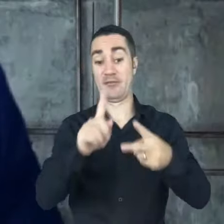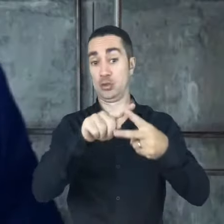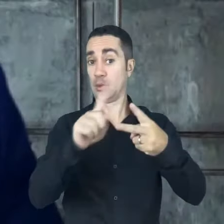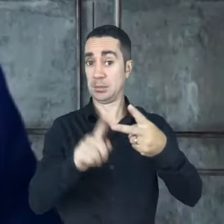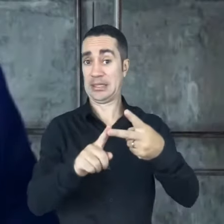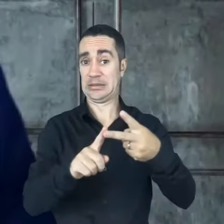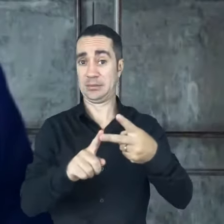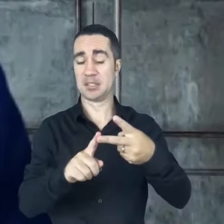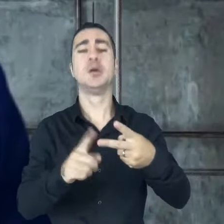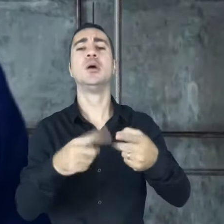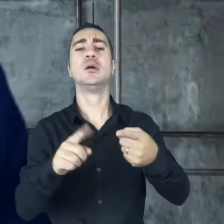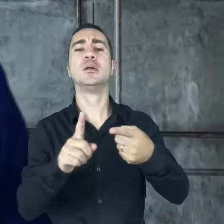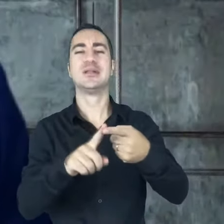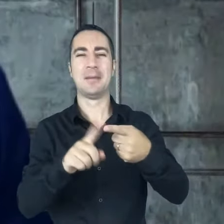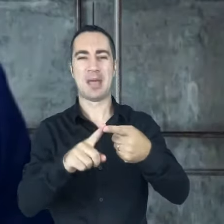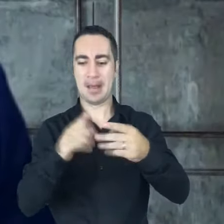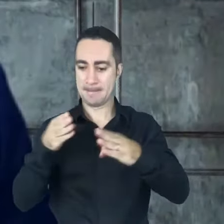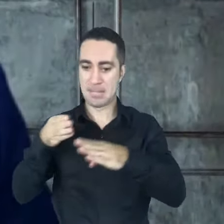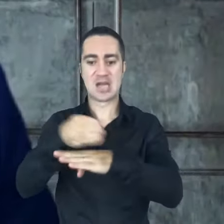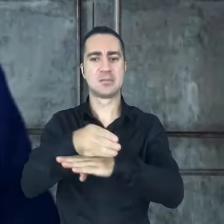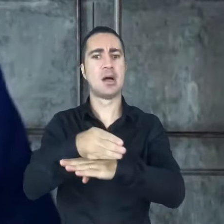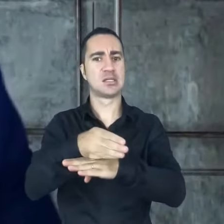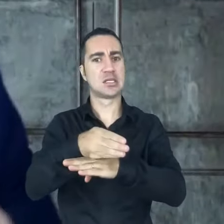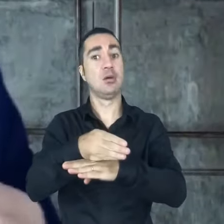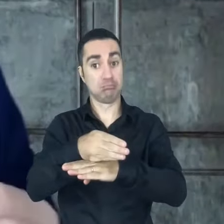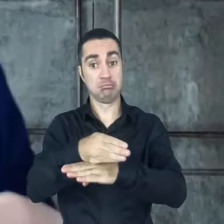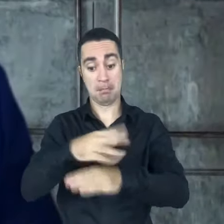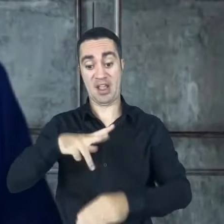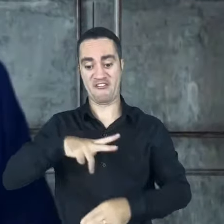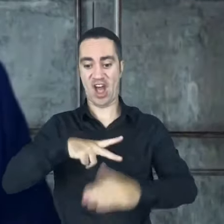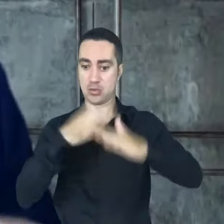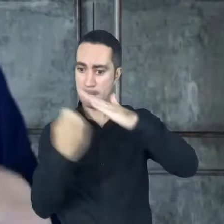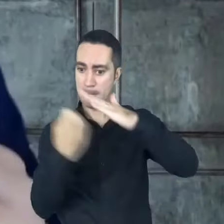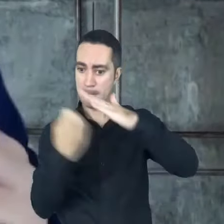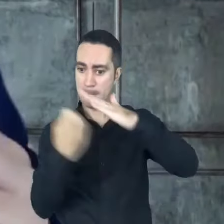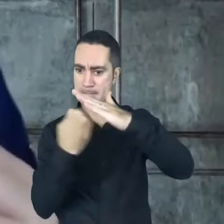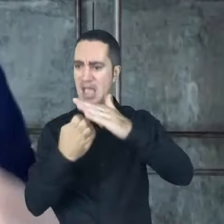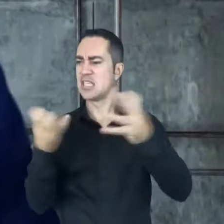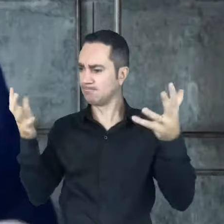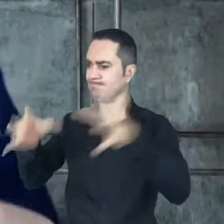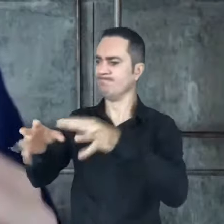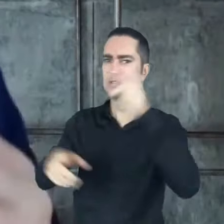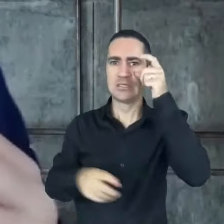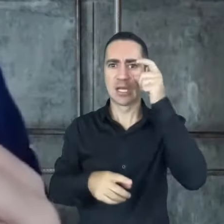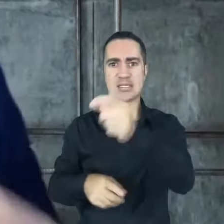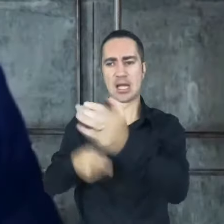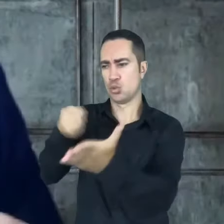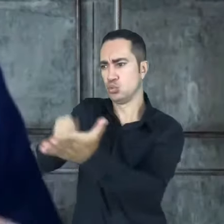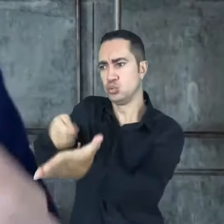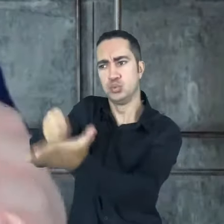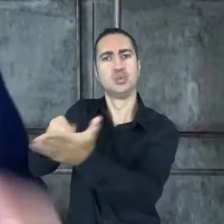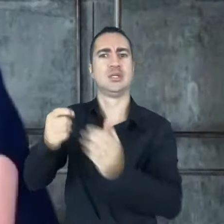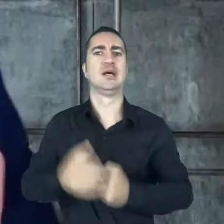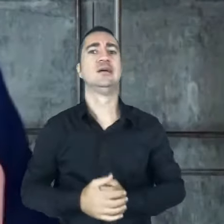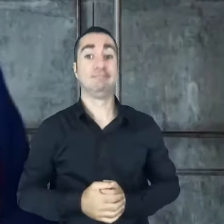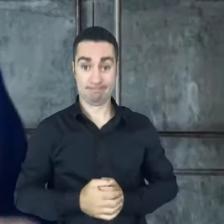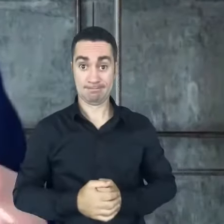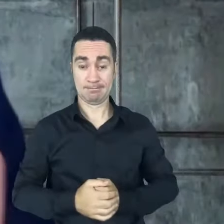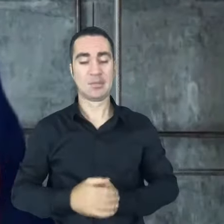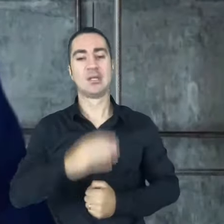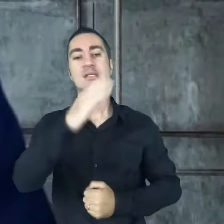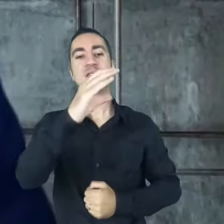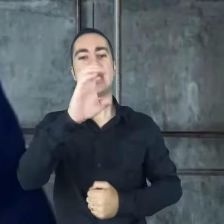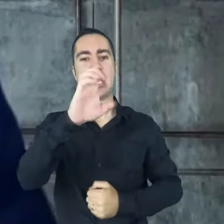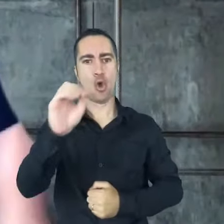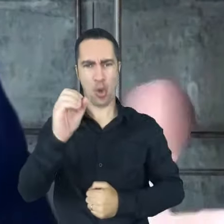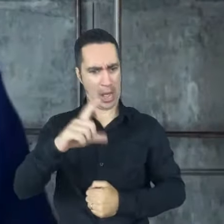à participação muito ativa do setor privado, tá? Ah, Carlos, mas CEO nunca foi a COP?